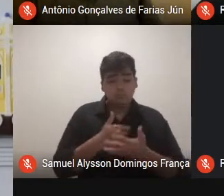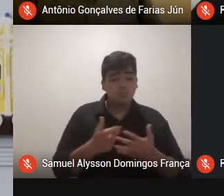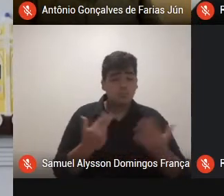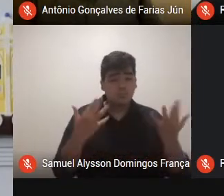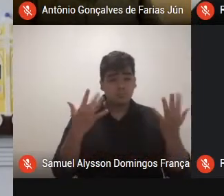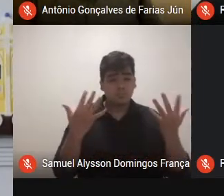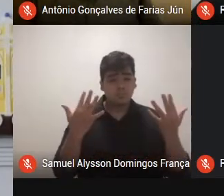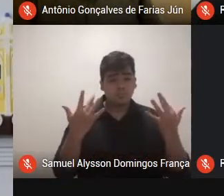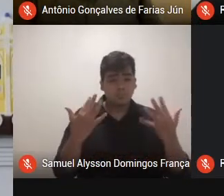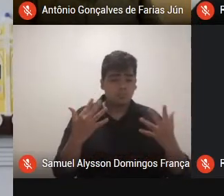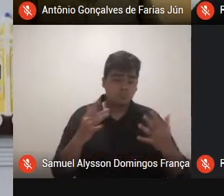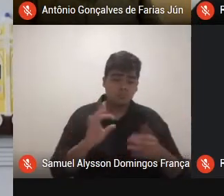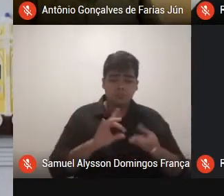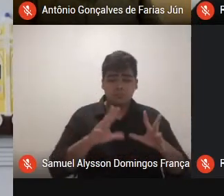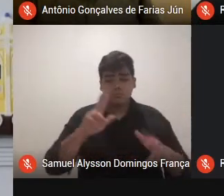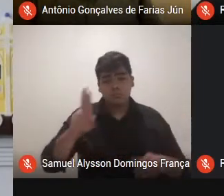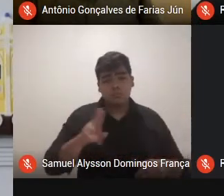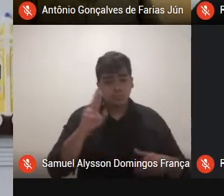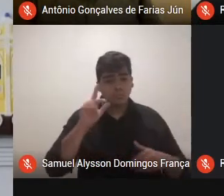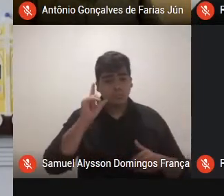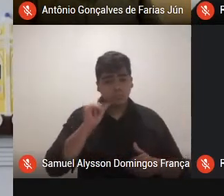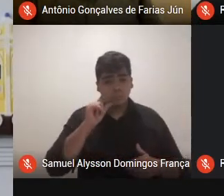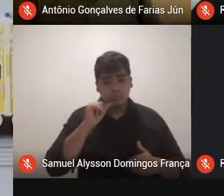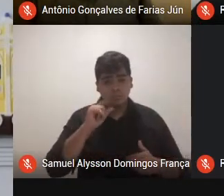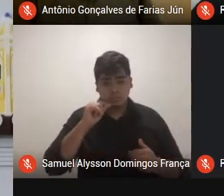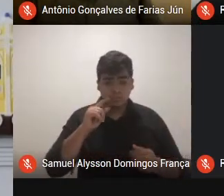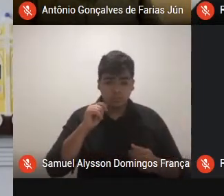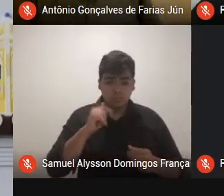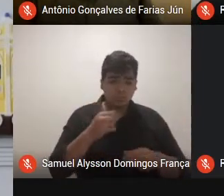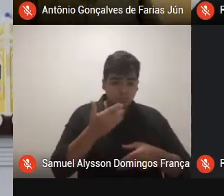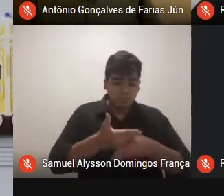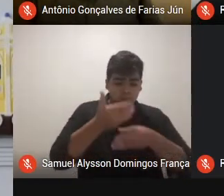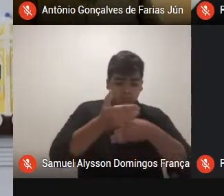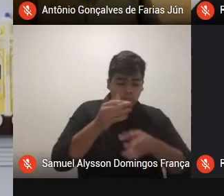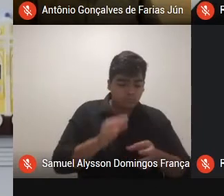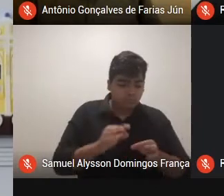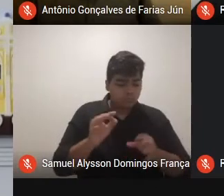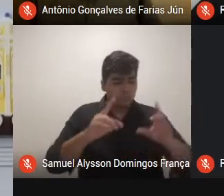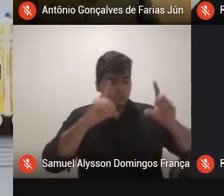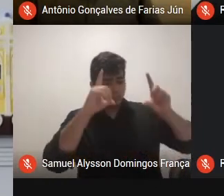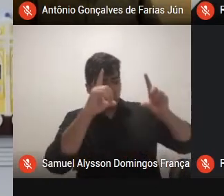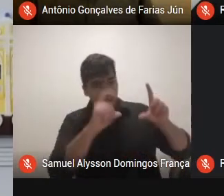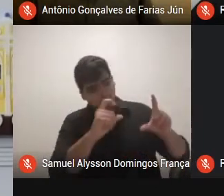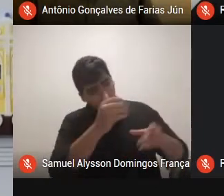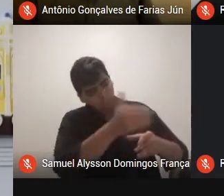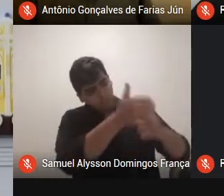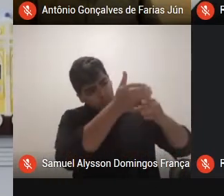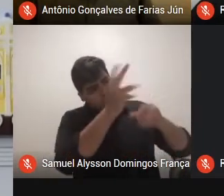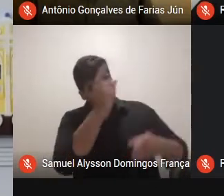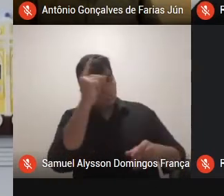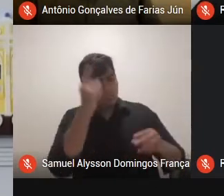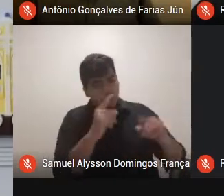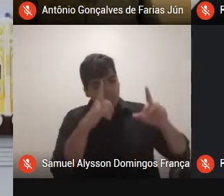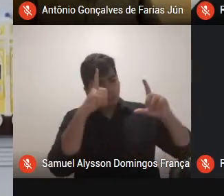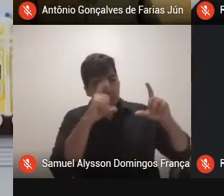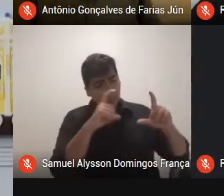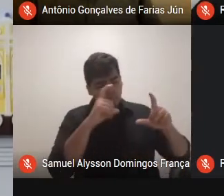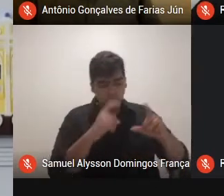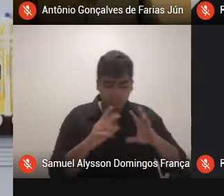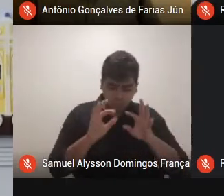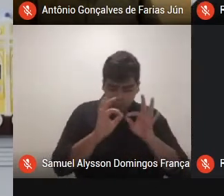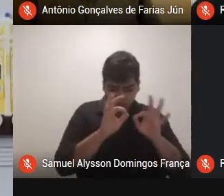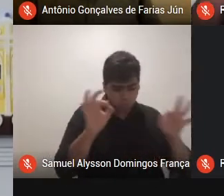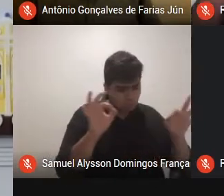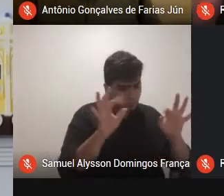do grafite, a edificação. Tinham que tirar uma foto e fazer uma medição da